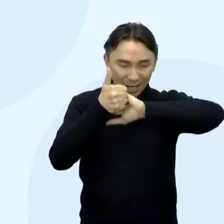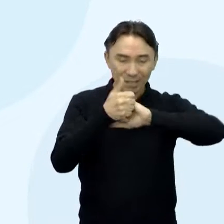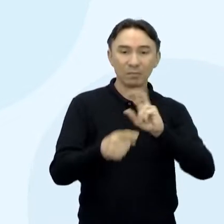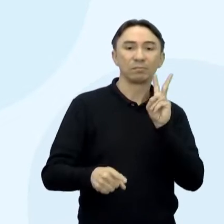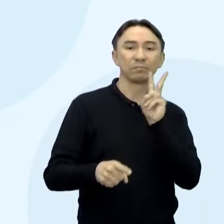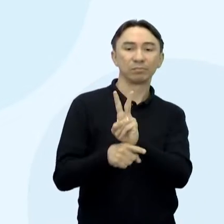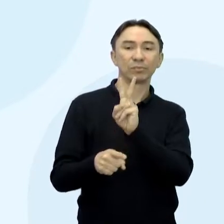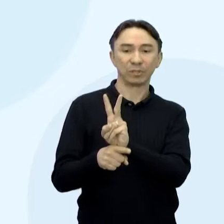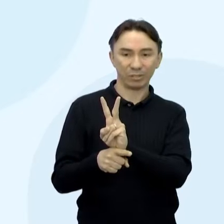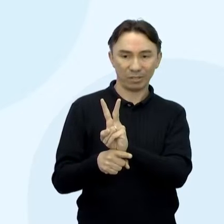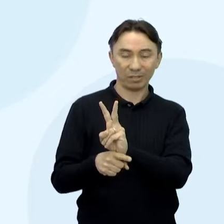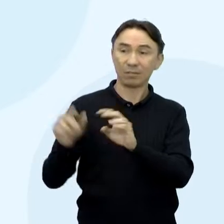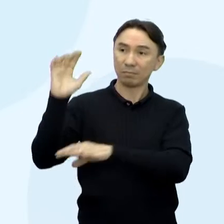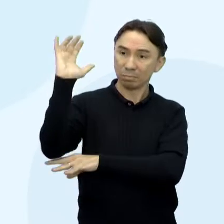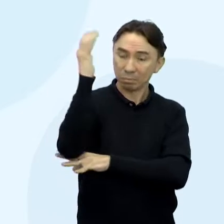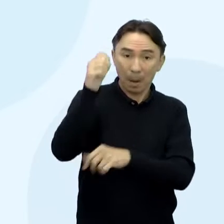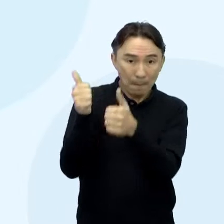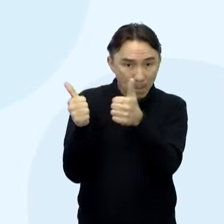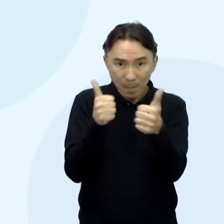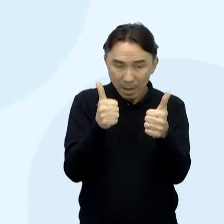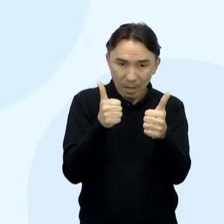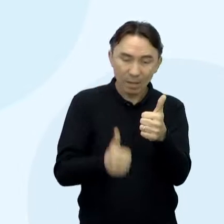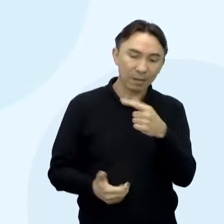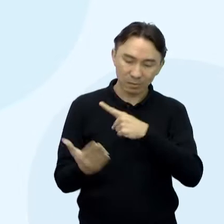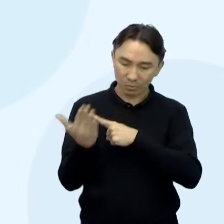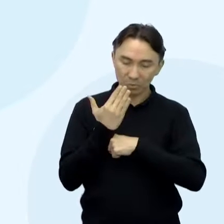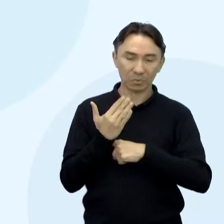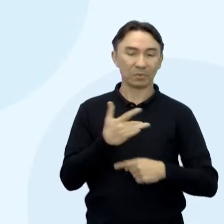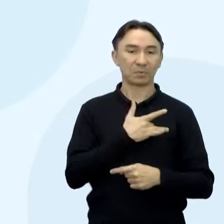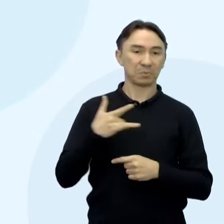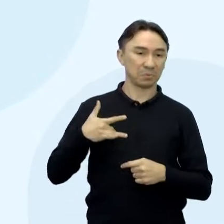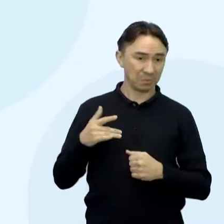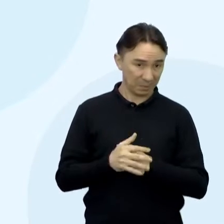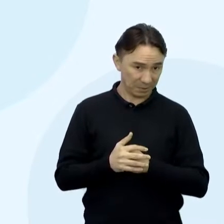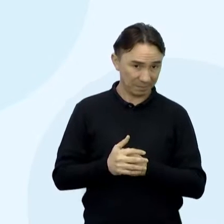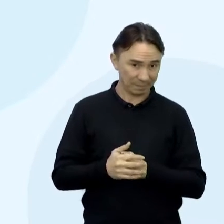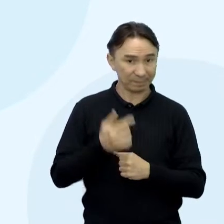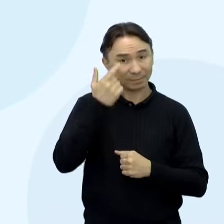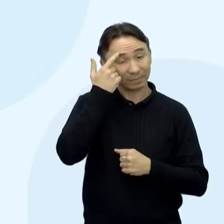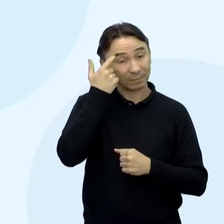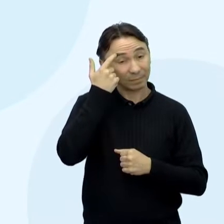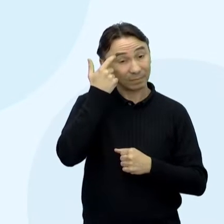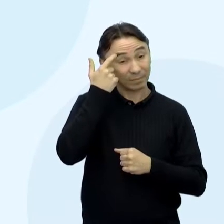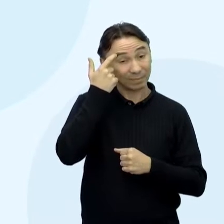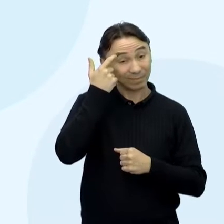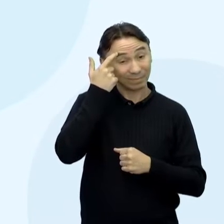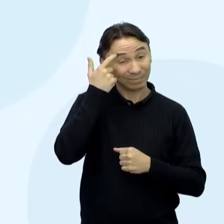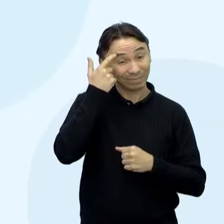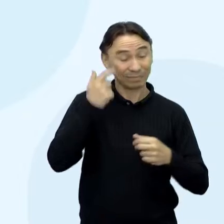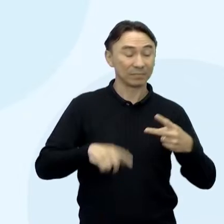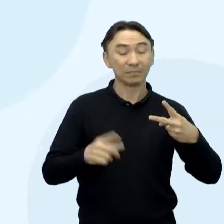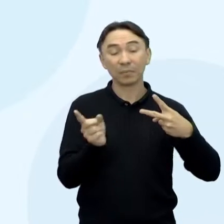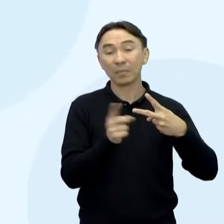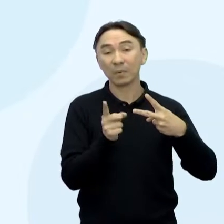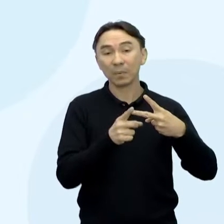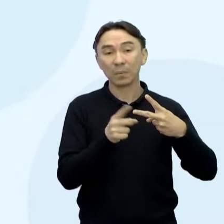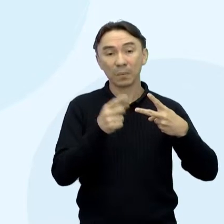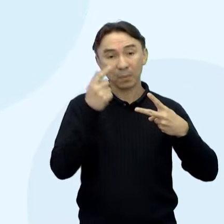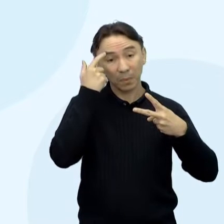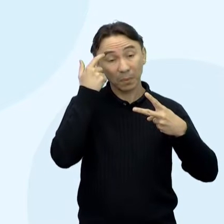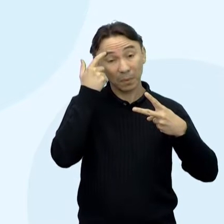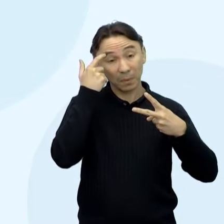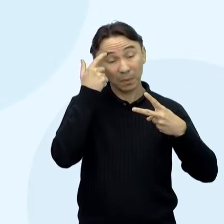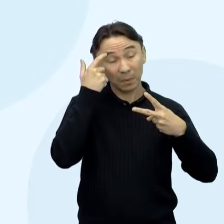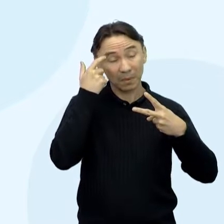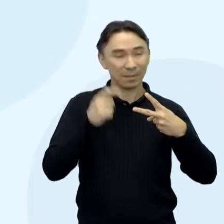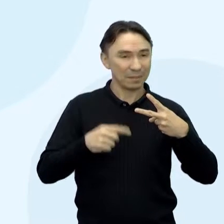das pessoas, né? Manter o foco na não geração. O que é não geração? A gente comentou ali